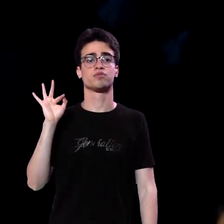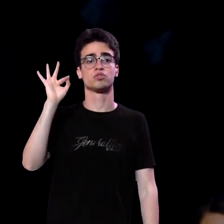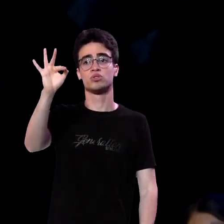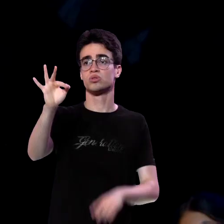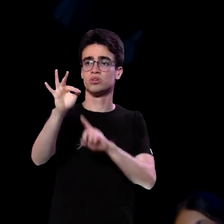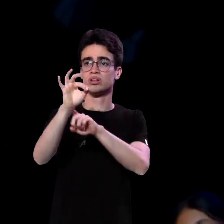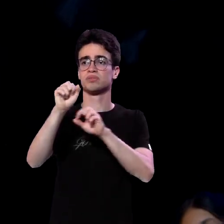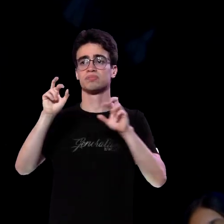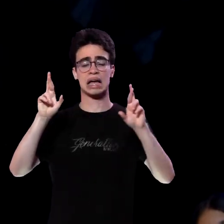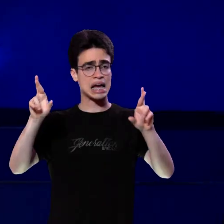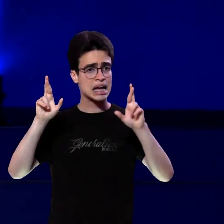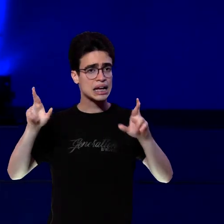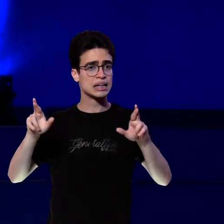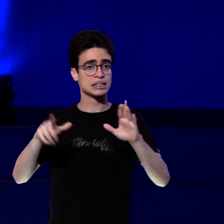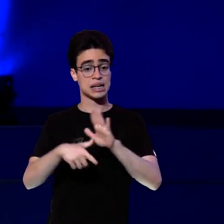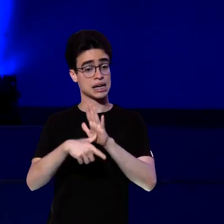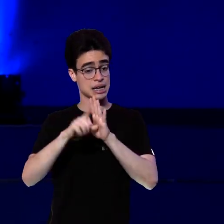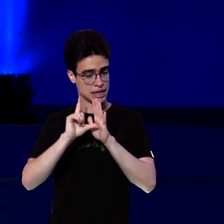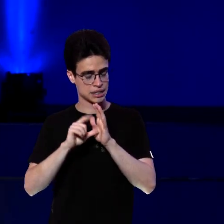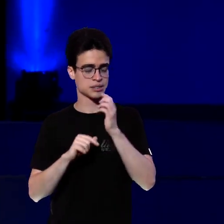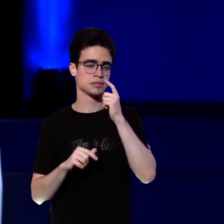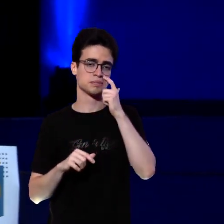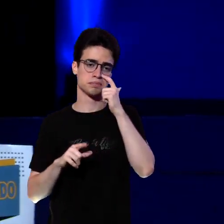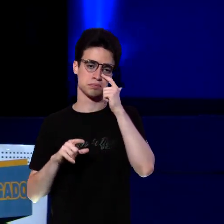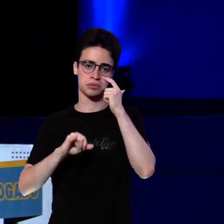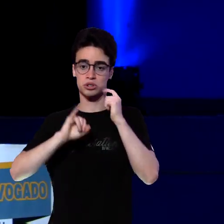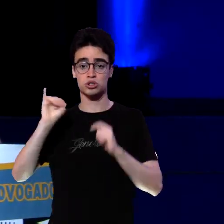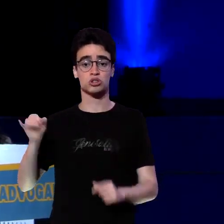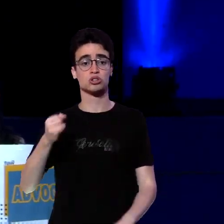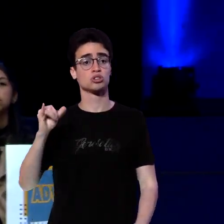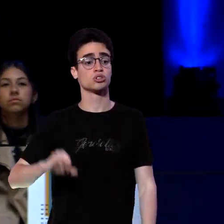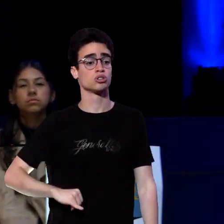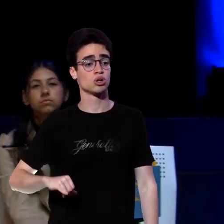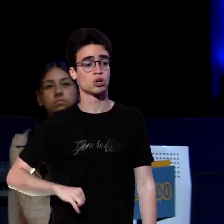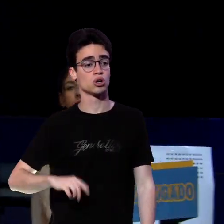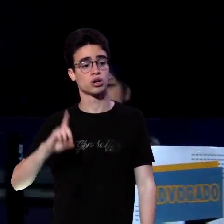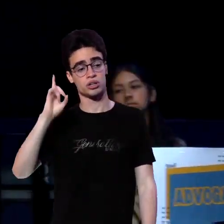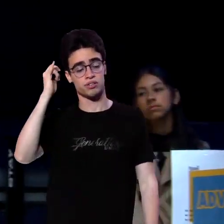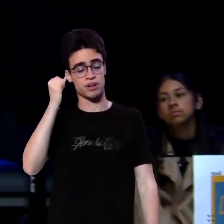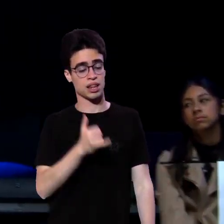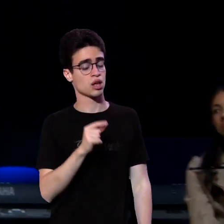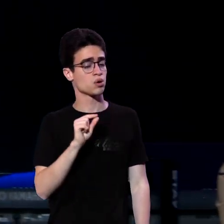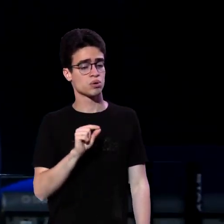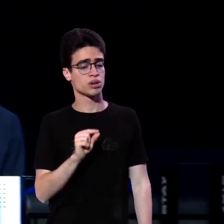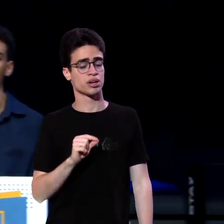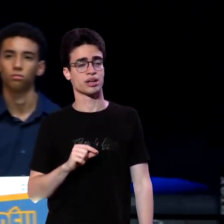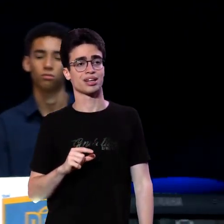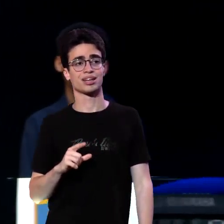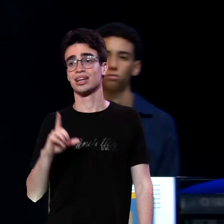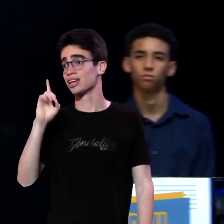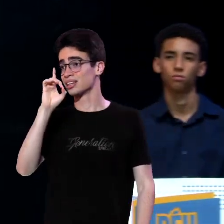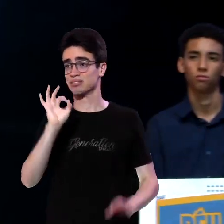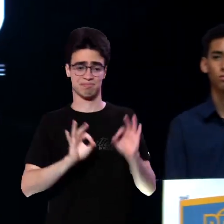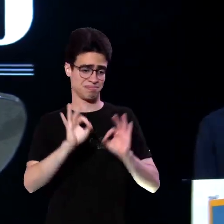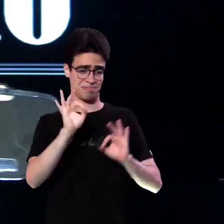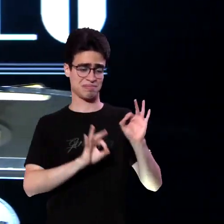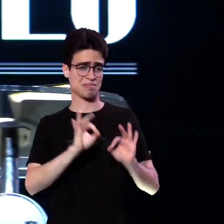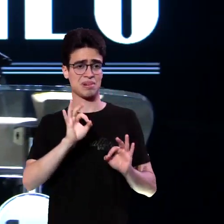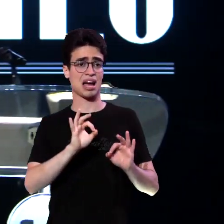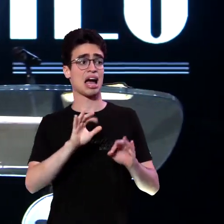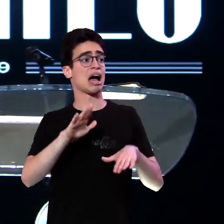esperança, Jó tinha que ser lembrado que Deus faz coisas na nossa vida que nós não